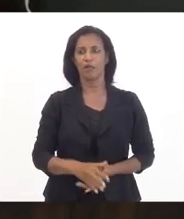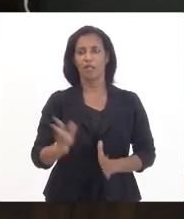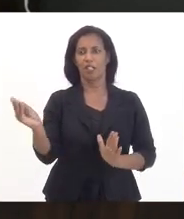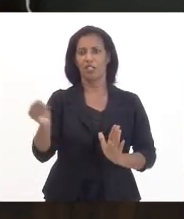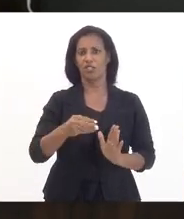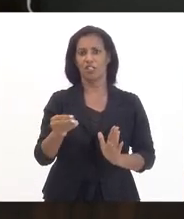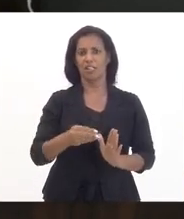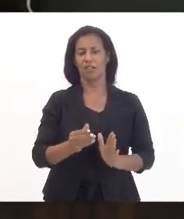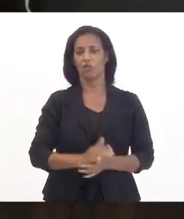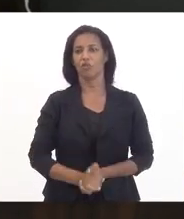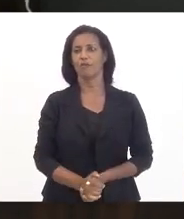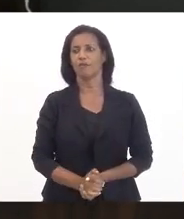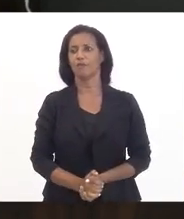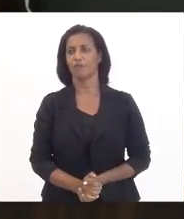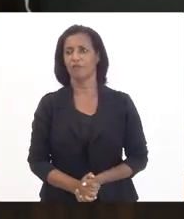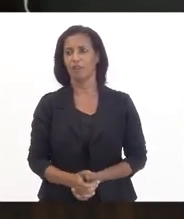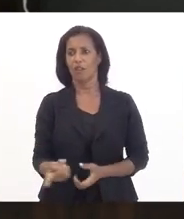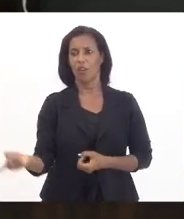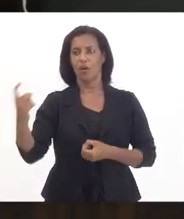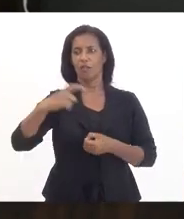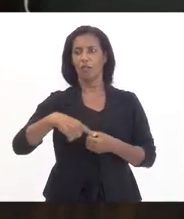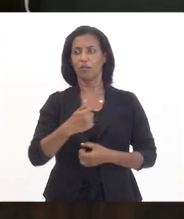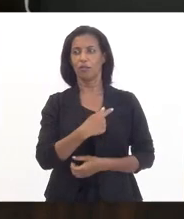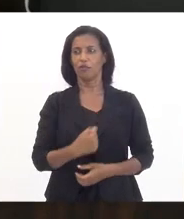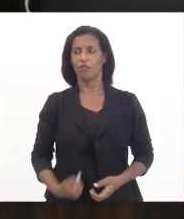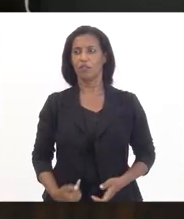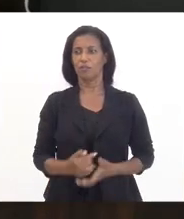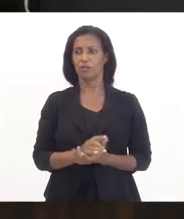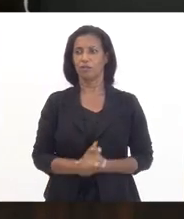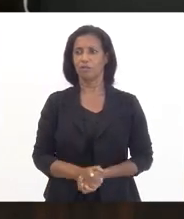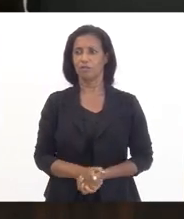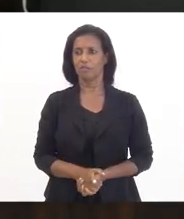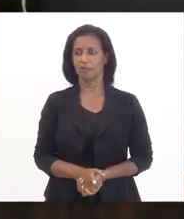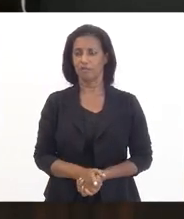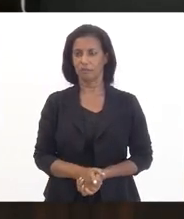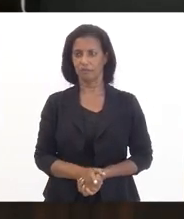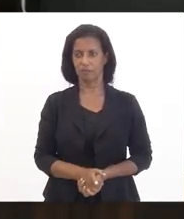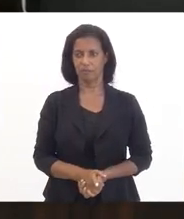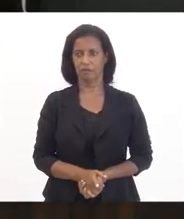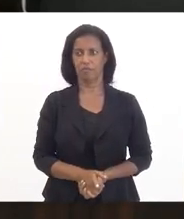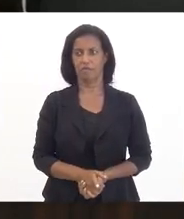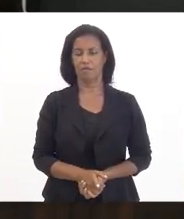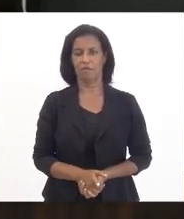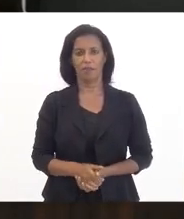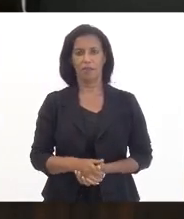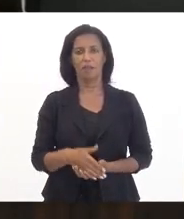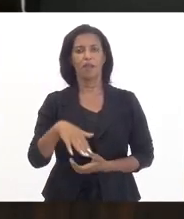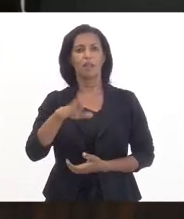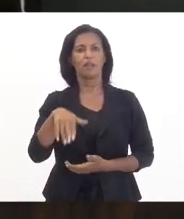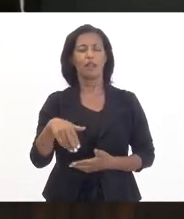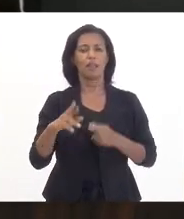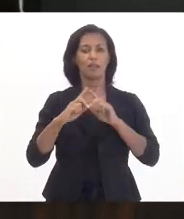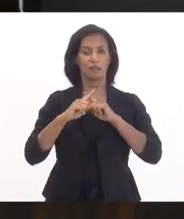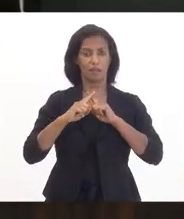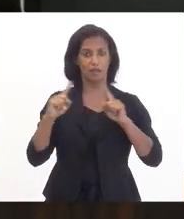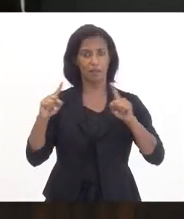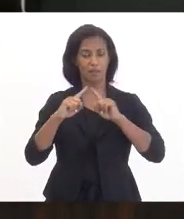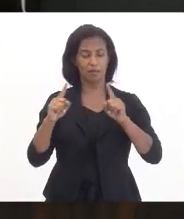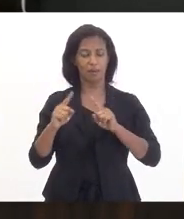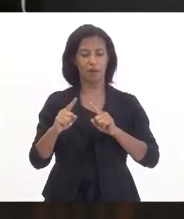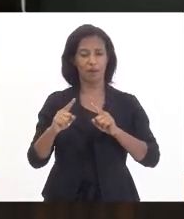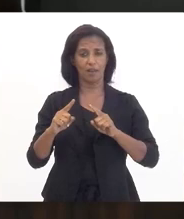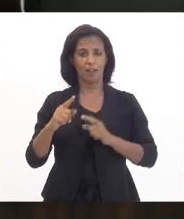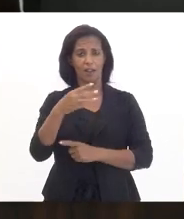Rejeitados. Retorna ao governador. Quem queira manifestar em relação